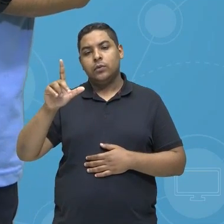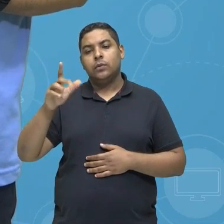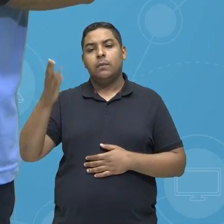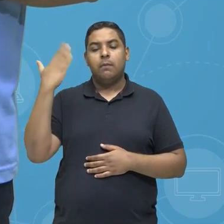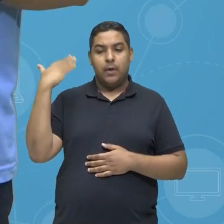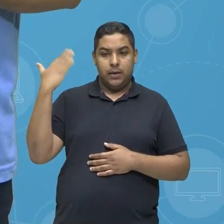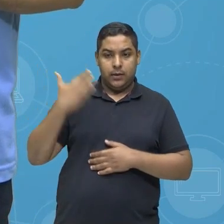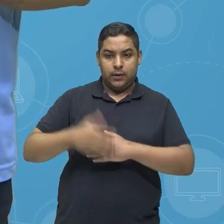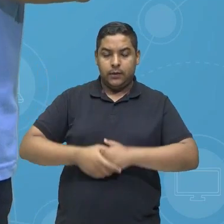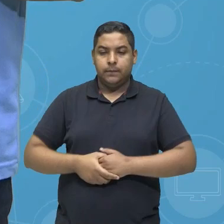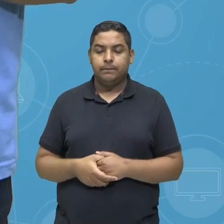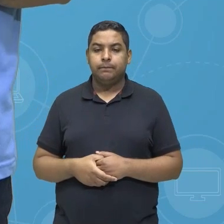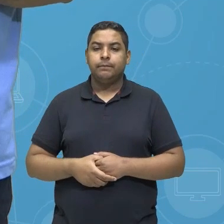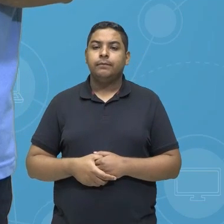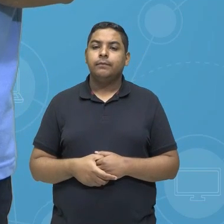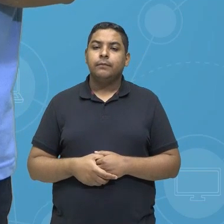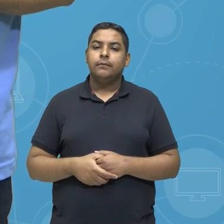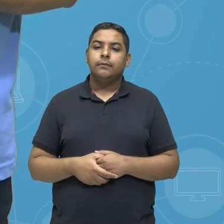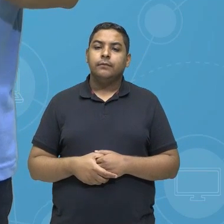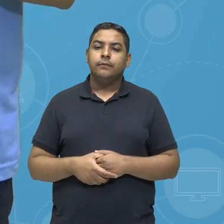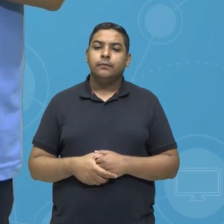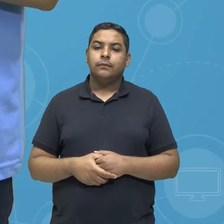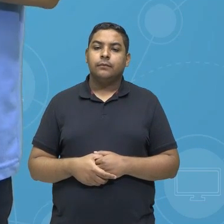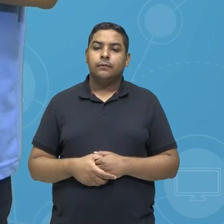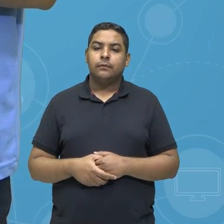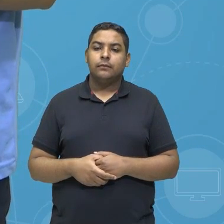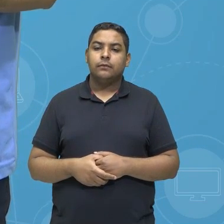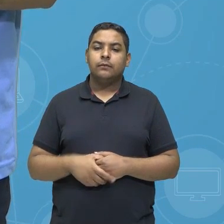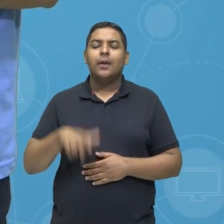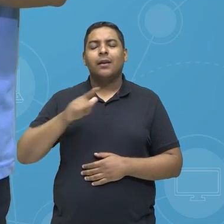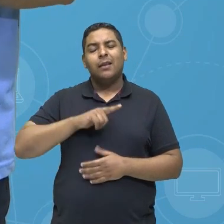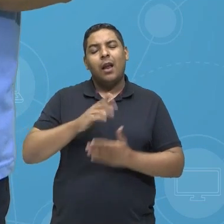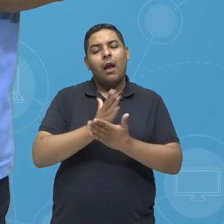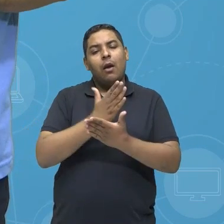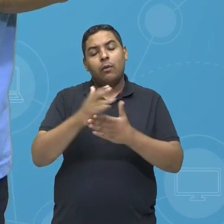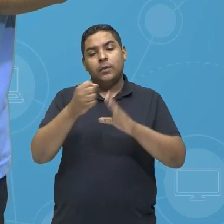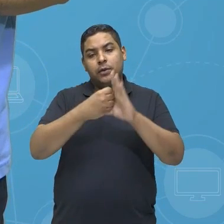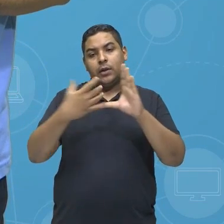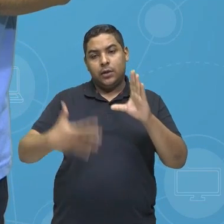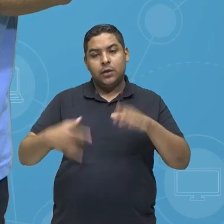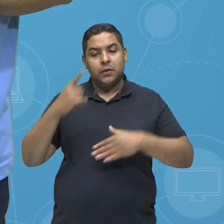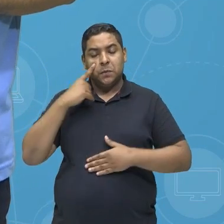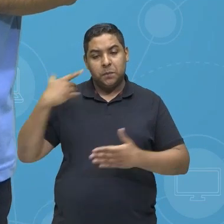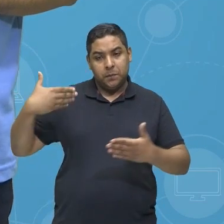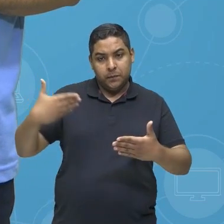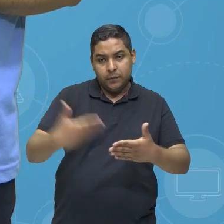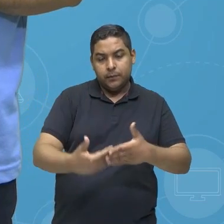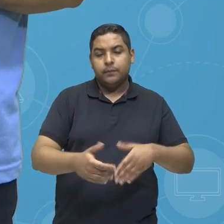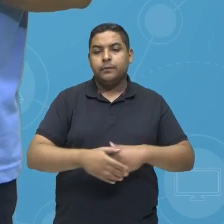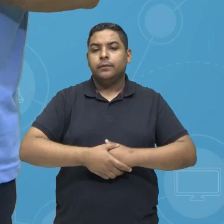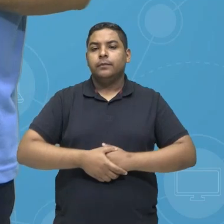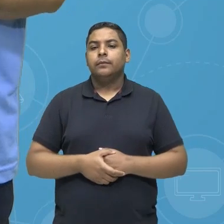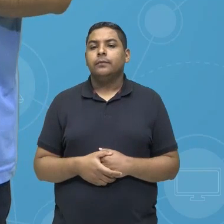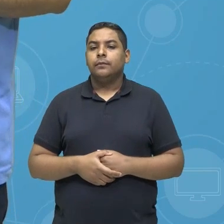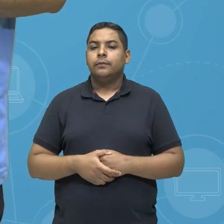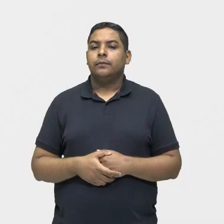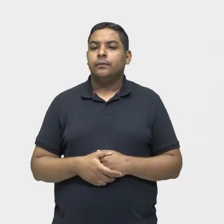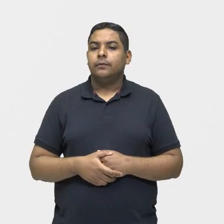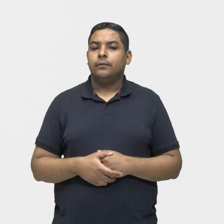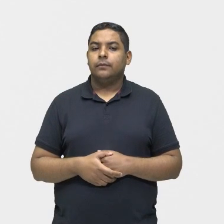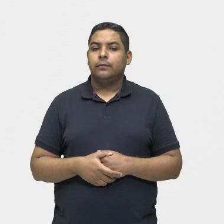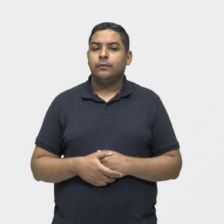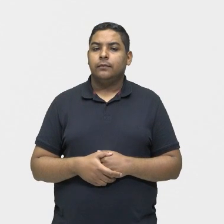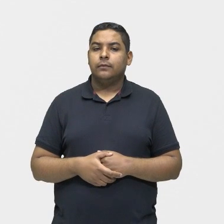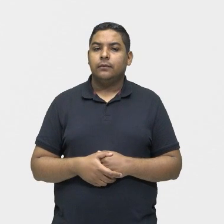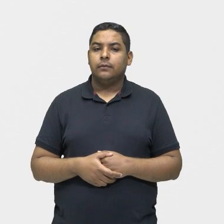passado do modal can, tá certo? E ele tem algumas características, como nós vamos ver ao longo da aula. Olha só essas características, vamos